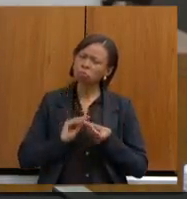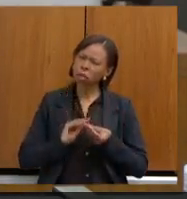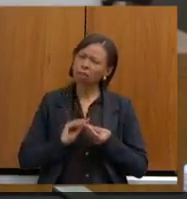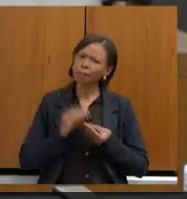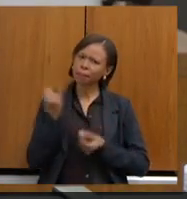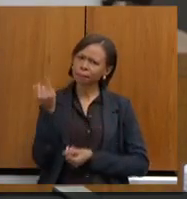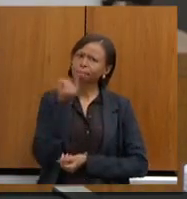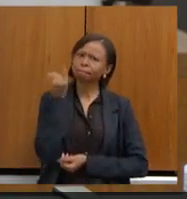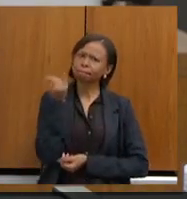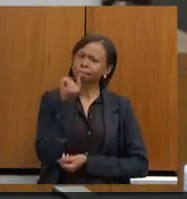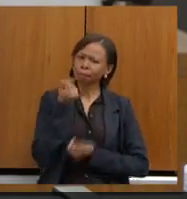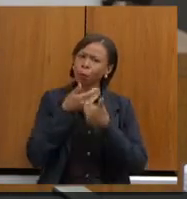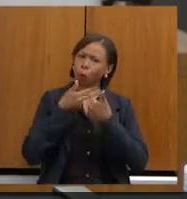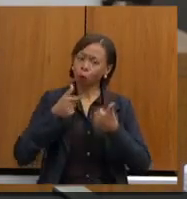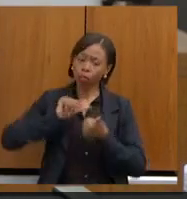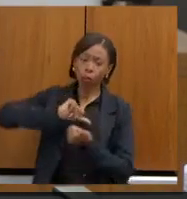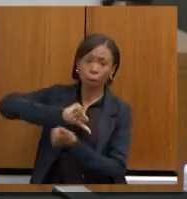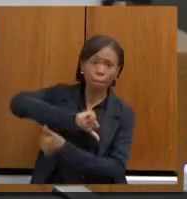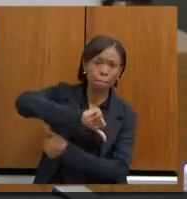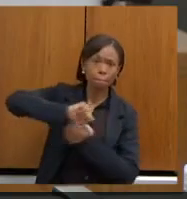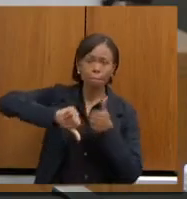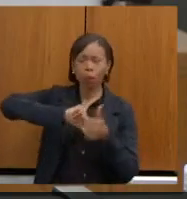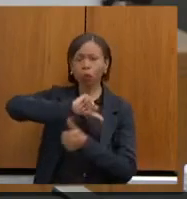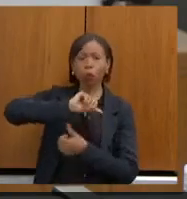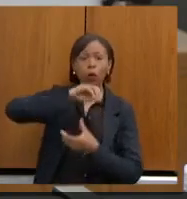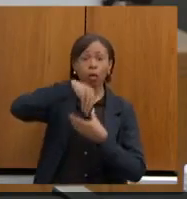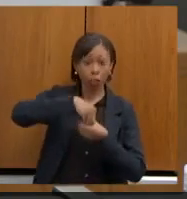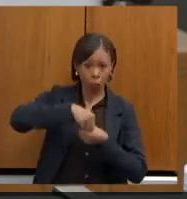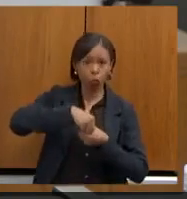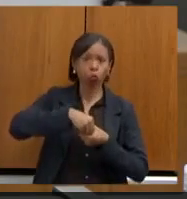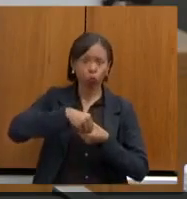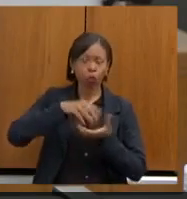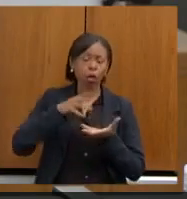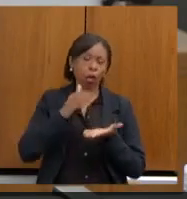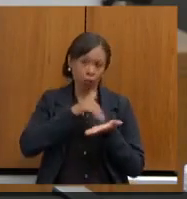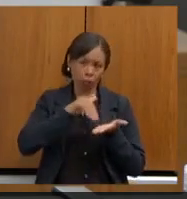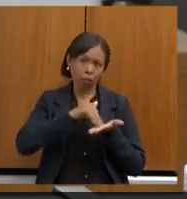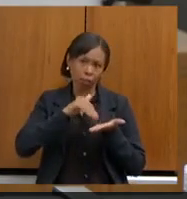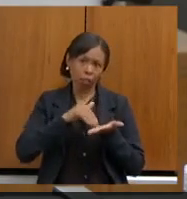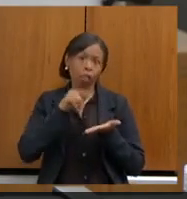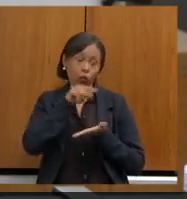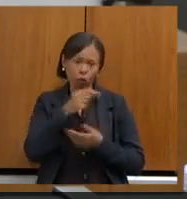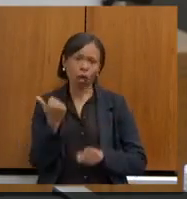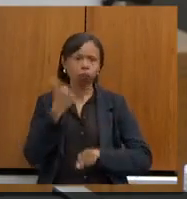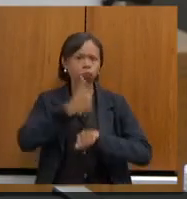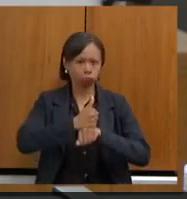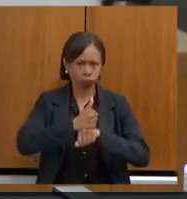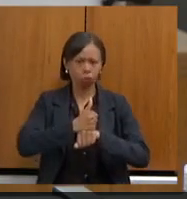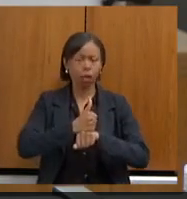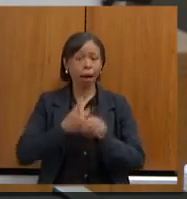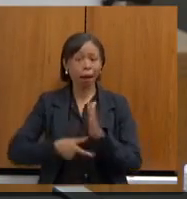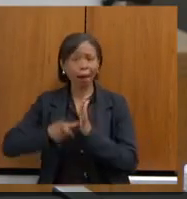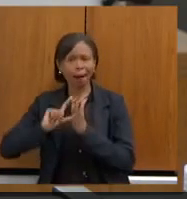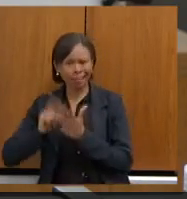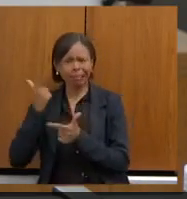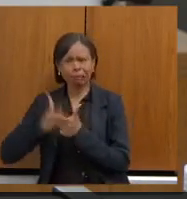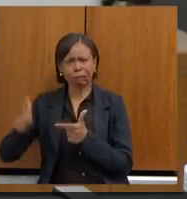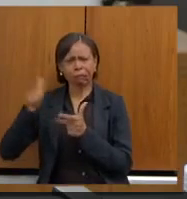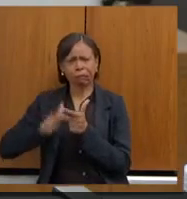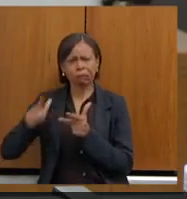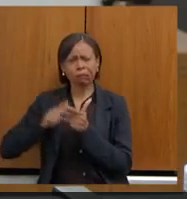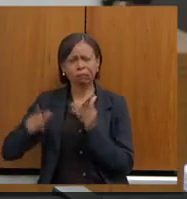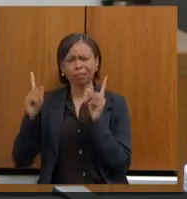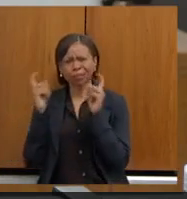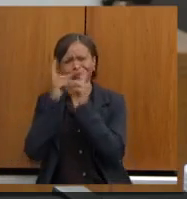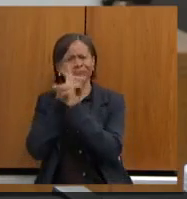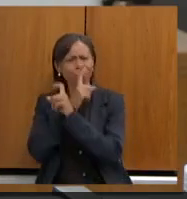importantíssimas de posicionamento que a pasta teve após o senhor assumir a gente enfrentava algumas dificuldades